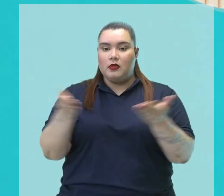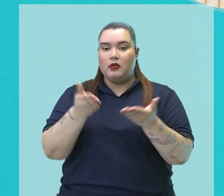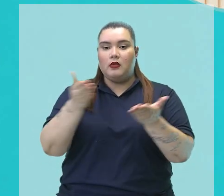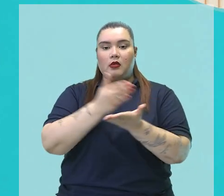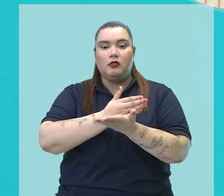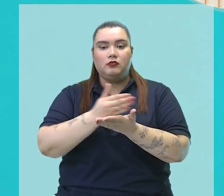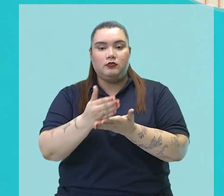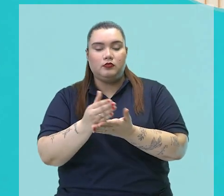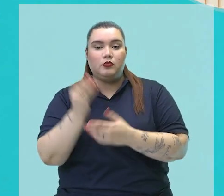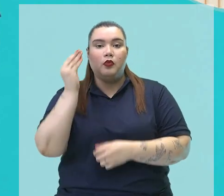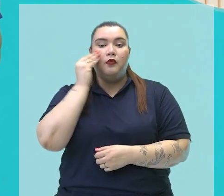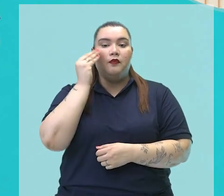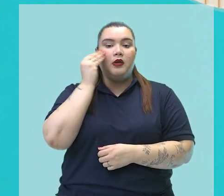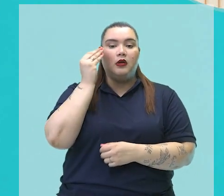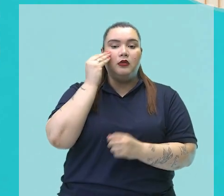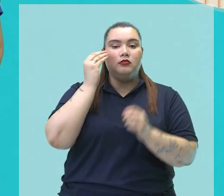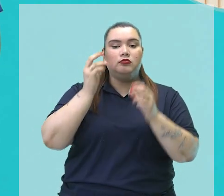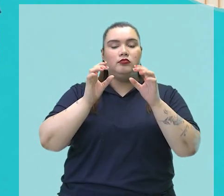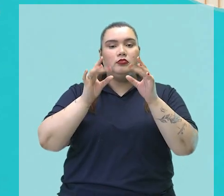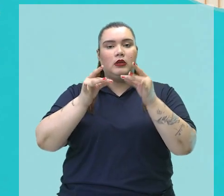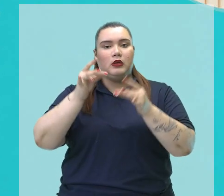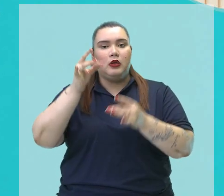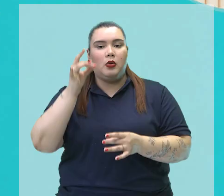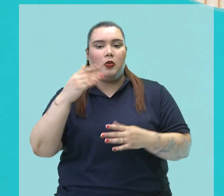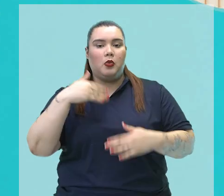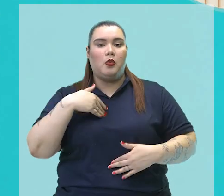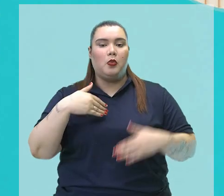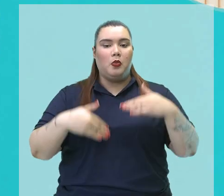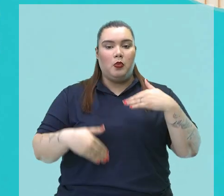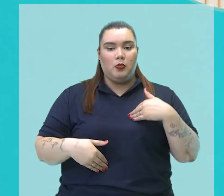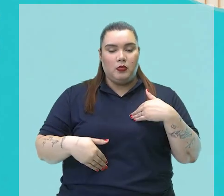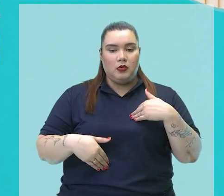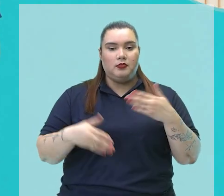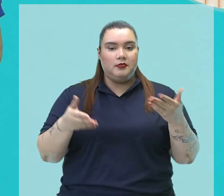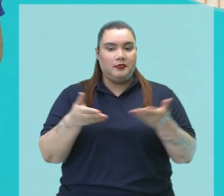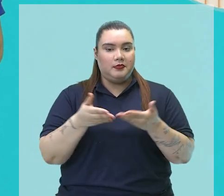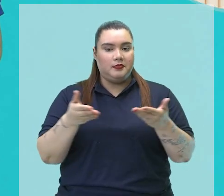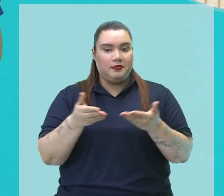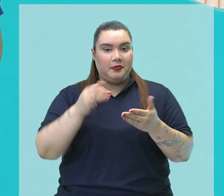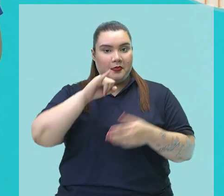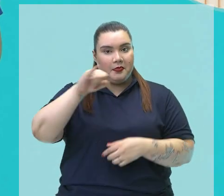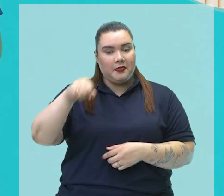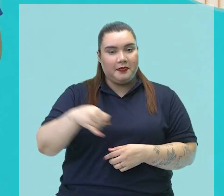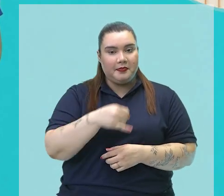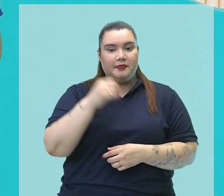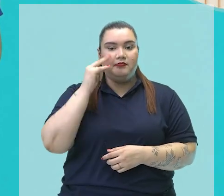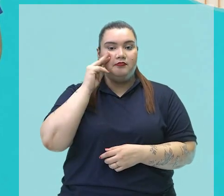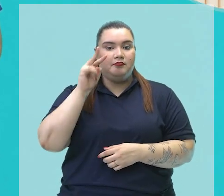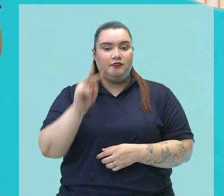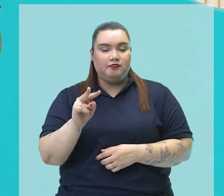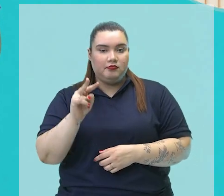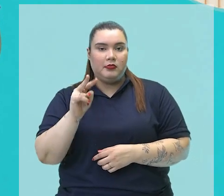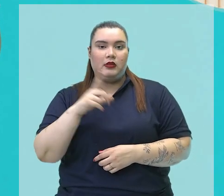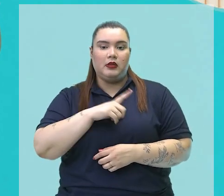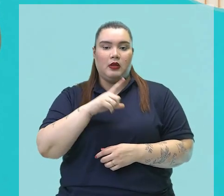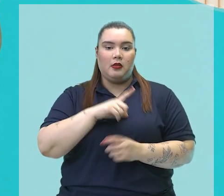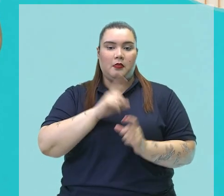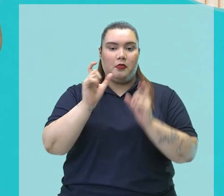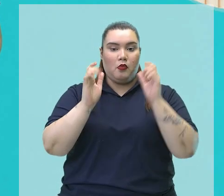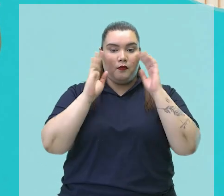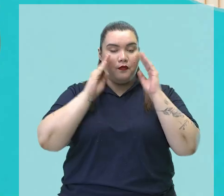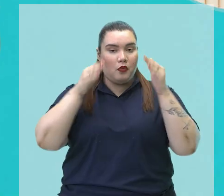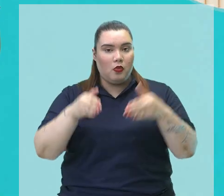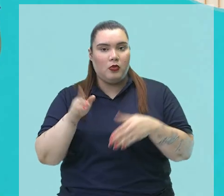iniciar agora vendo um pouquinho aí sobre as partes do nosso corpo, the human body. Aproveite para ver a pronúncia, ela não é